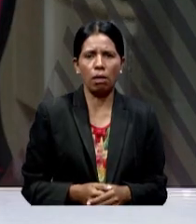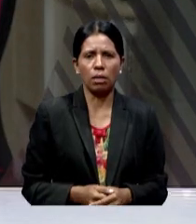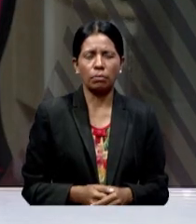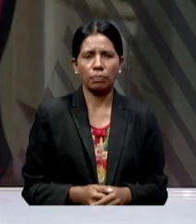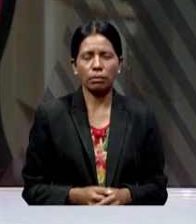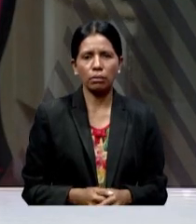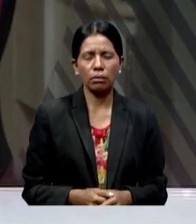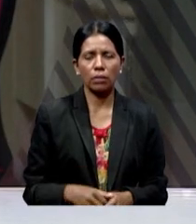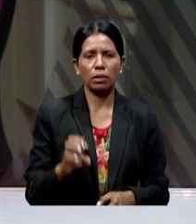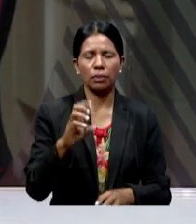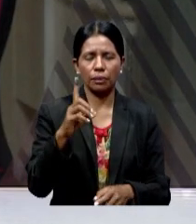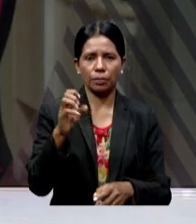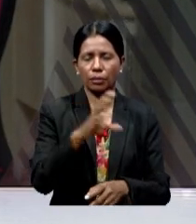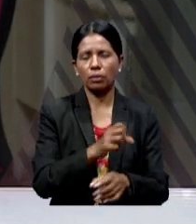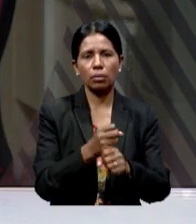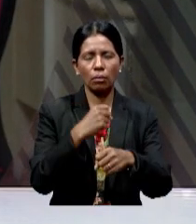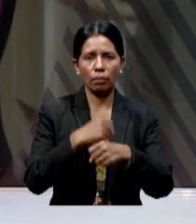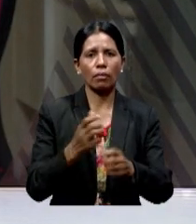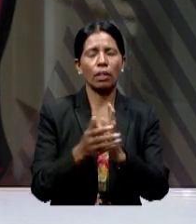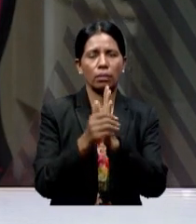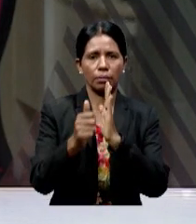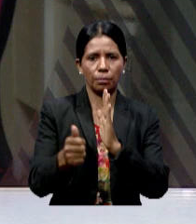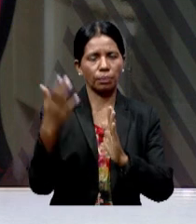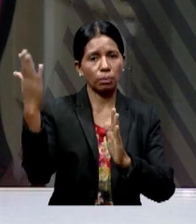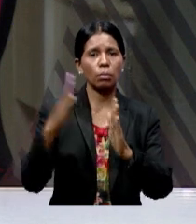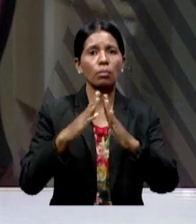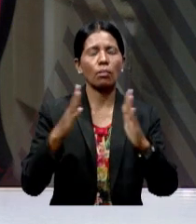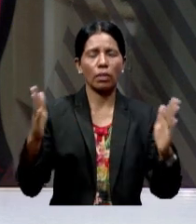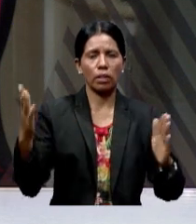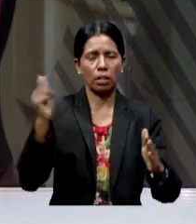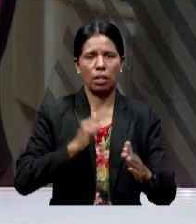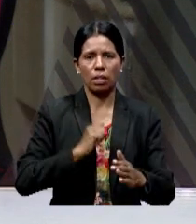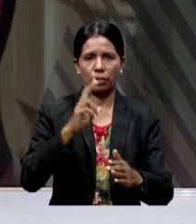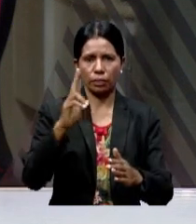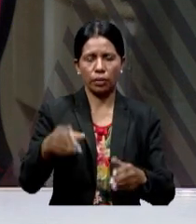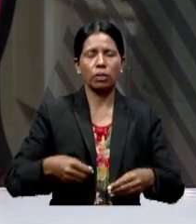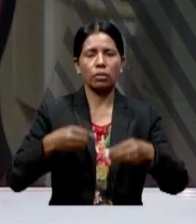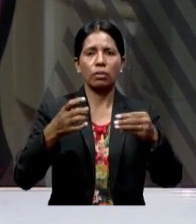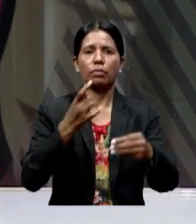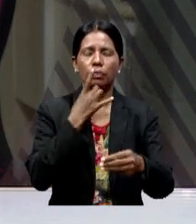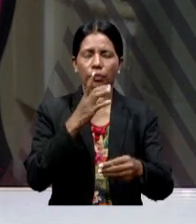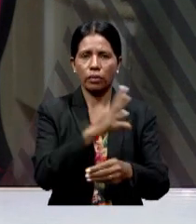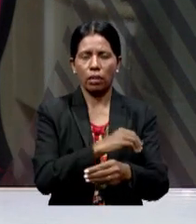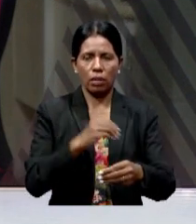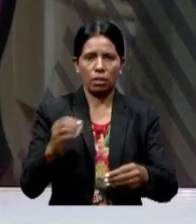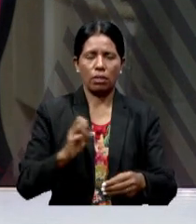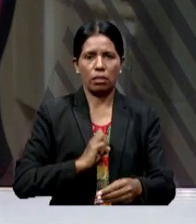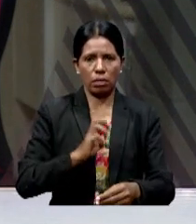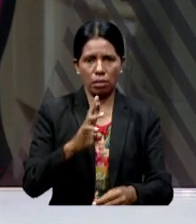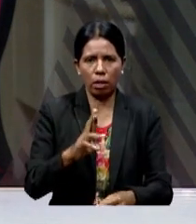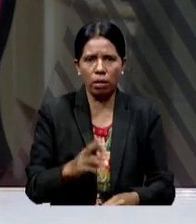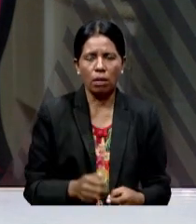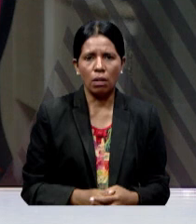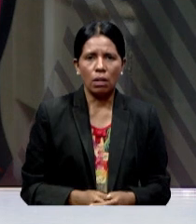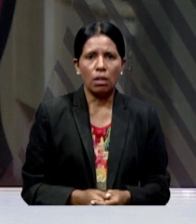Retelo EP se instala transformador ho capacidade bot e aí leu ho de fornece energia ba consumidor sir e aí leu no Ermera.